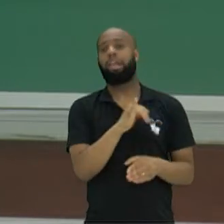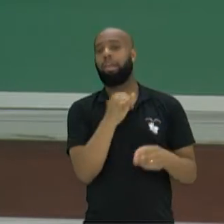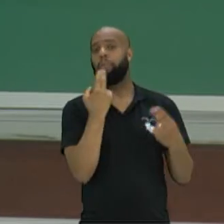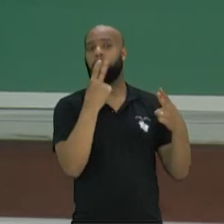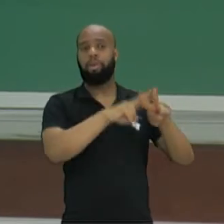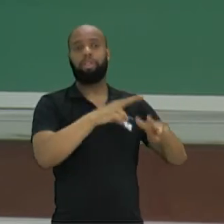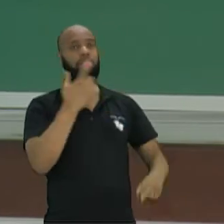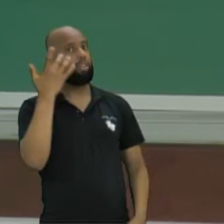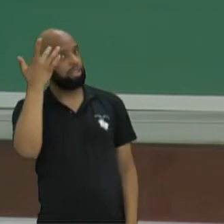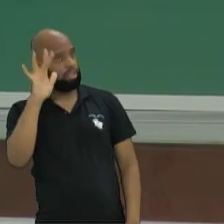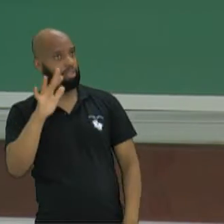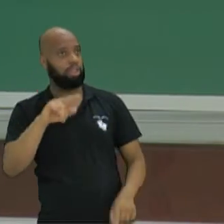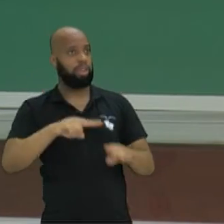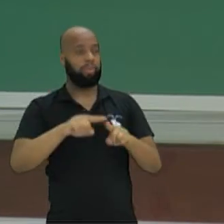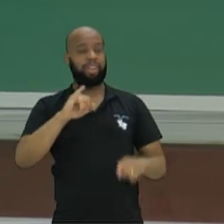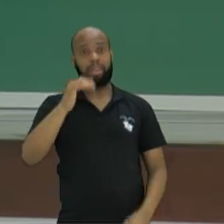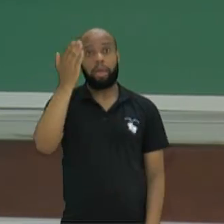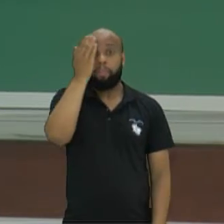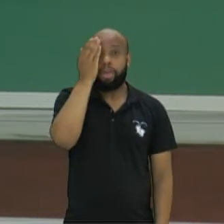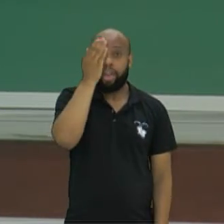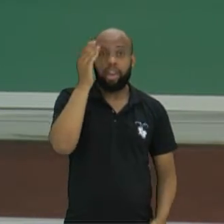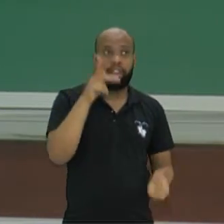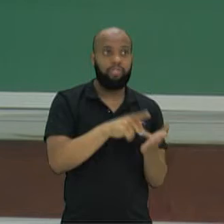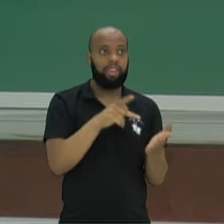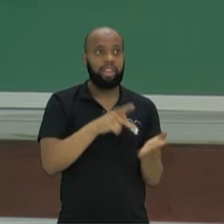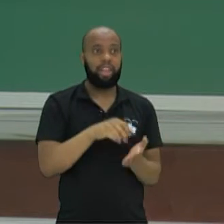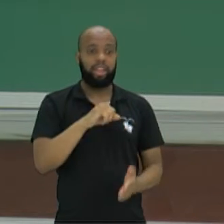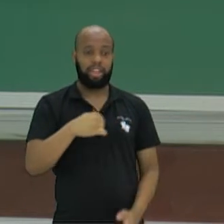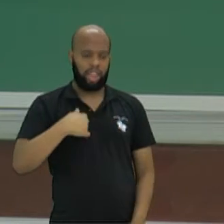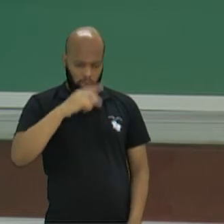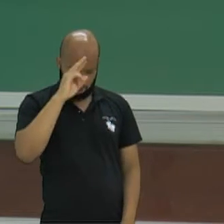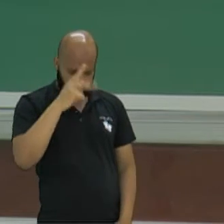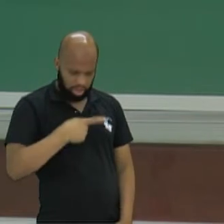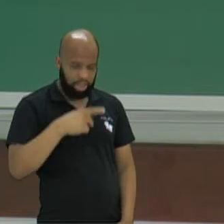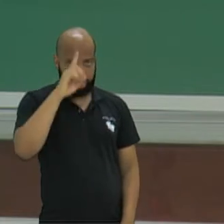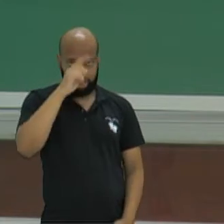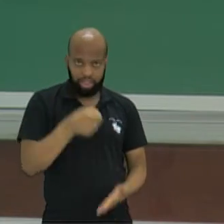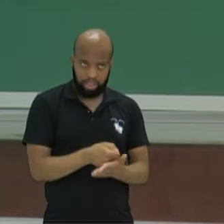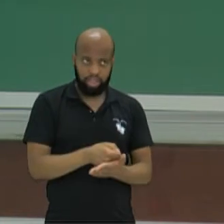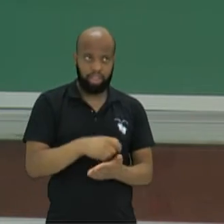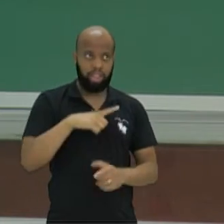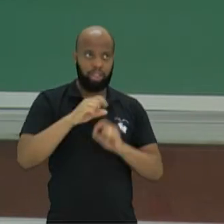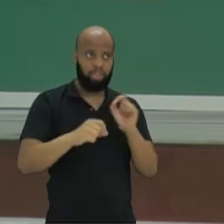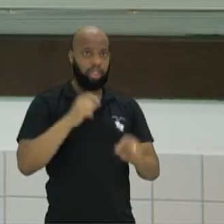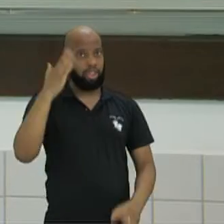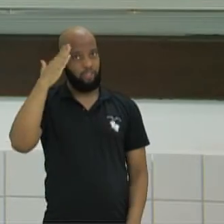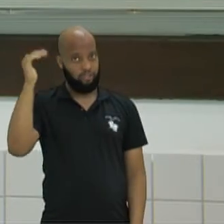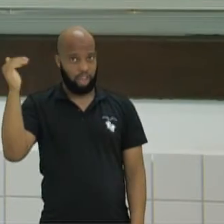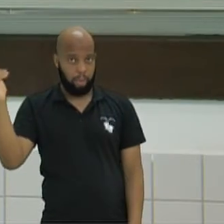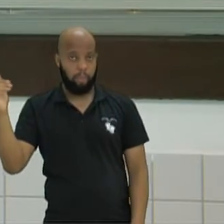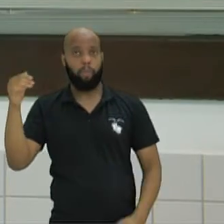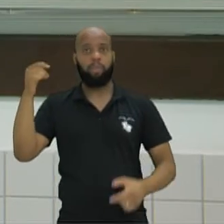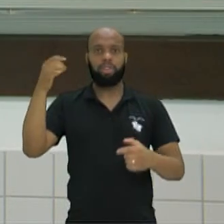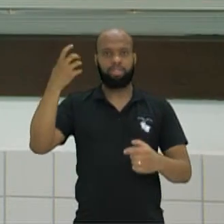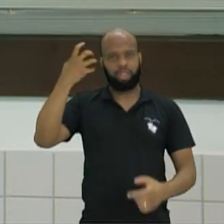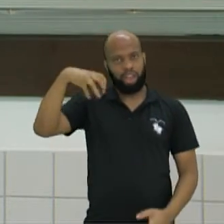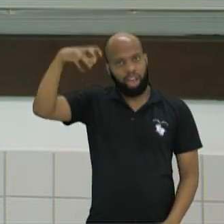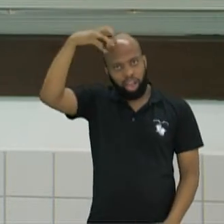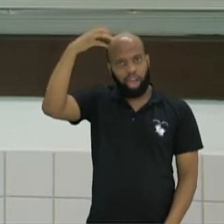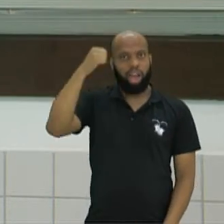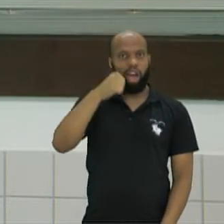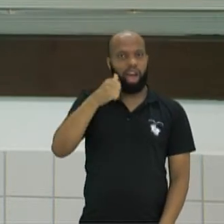caras não. Agora, quando é pirata, quando é individual, independente, né? Nós temos uma famosa rainha, a Rainha Elizabeth da Inglaterra,